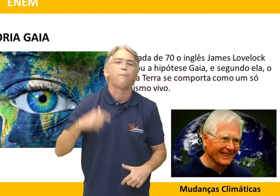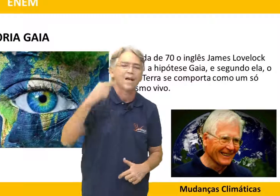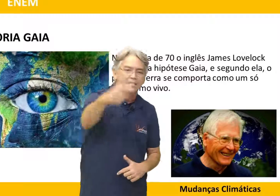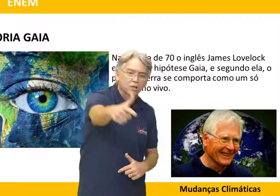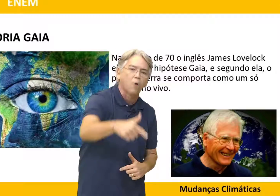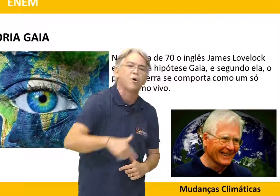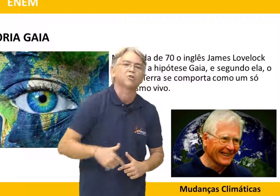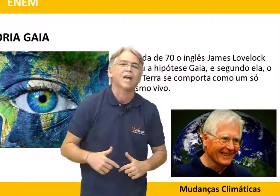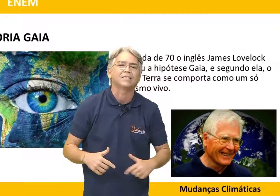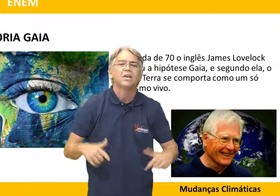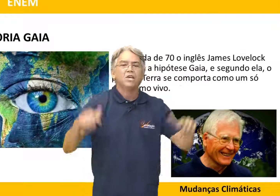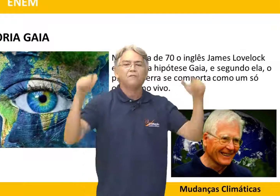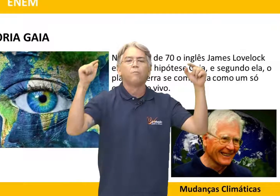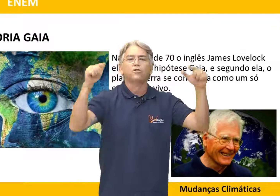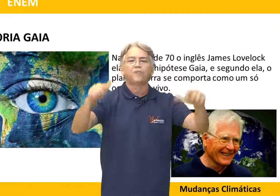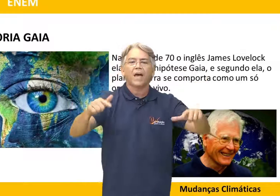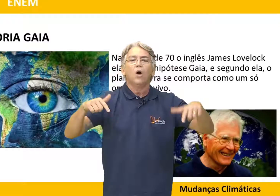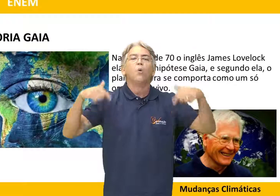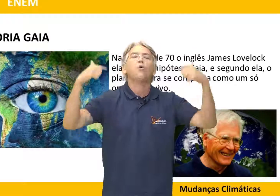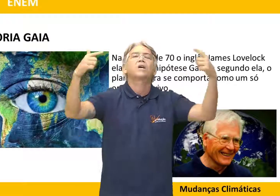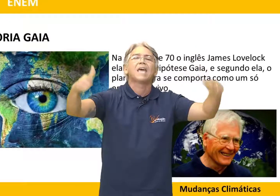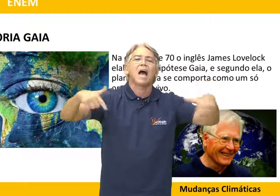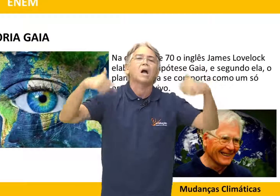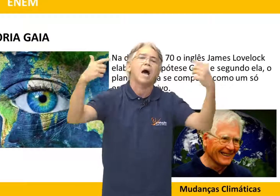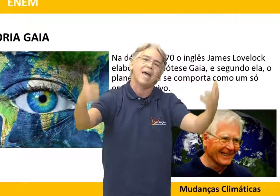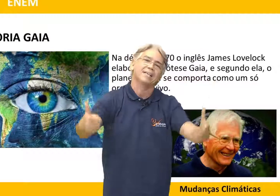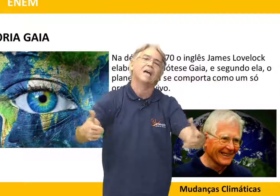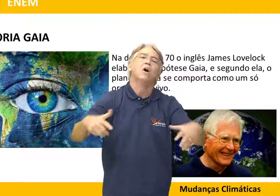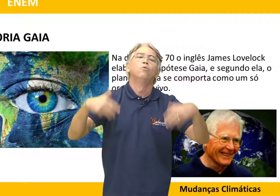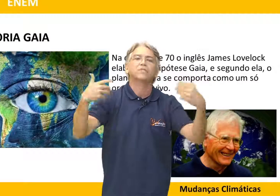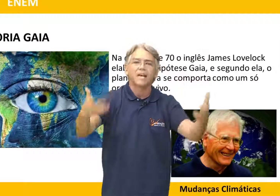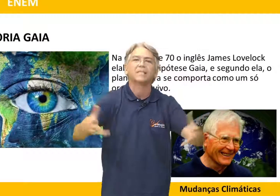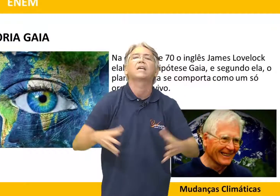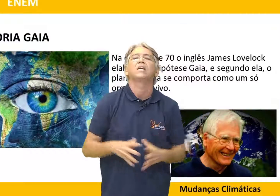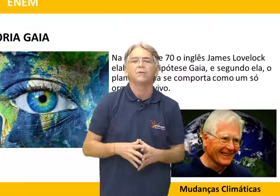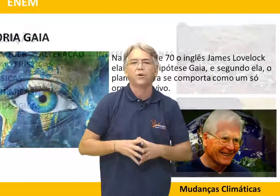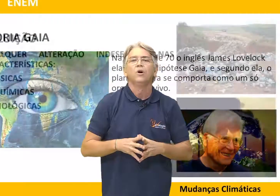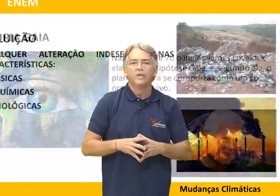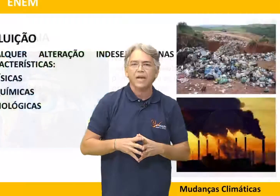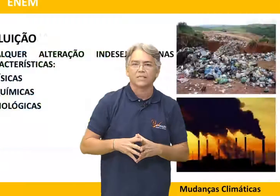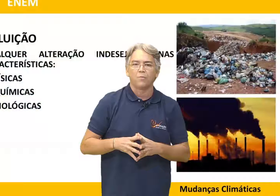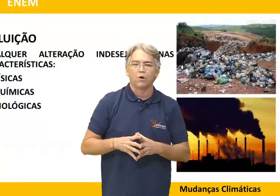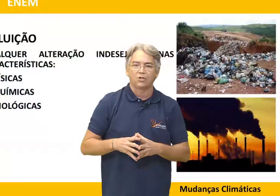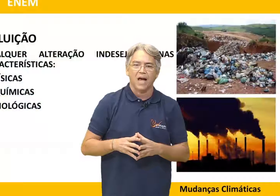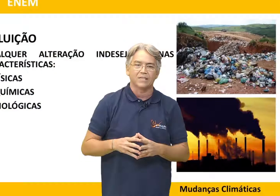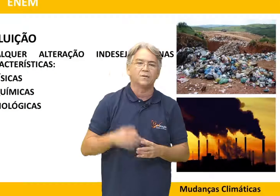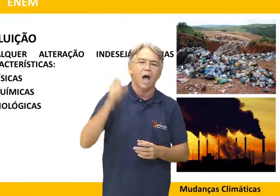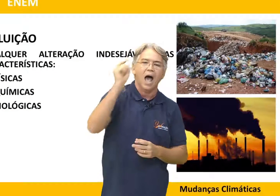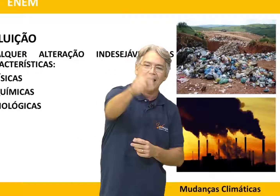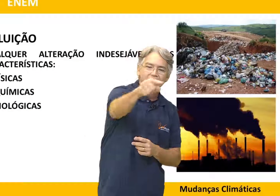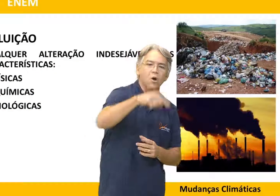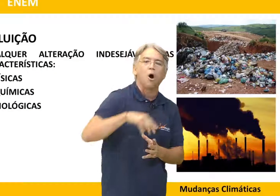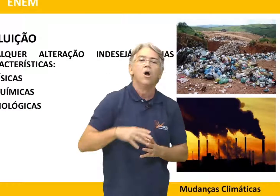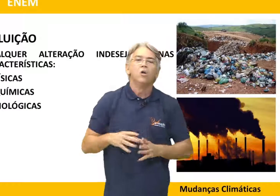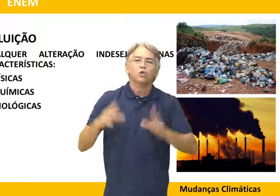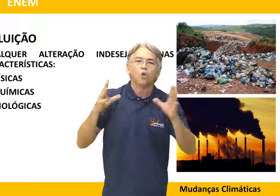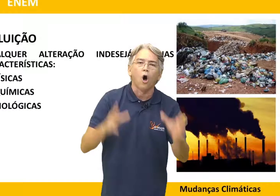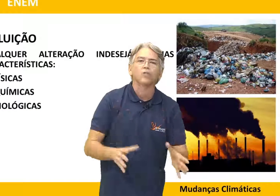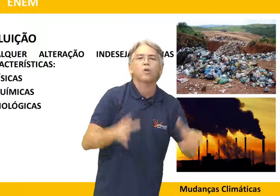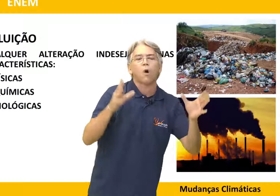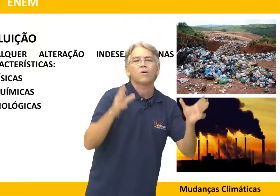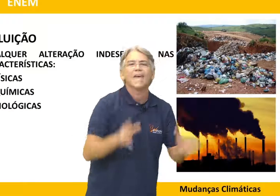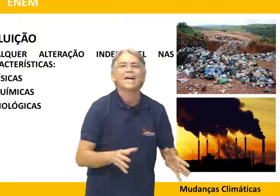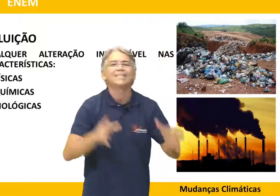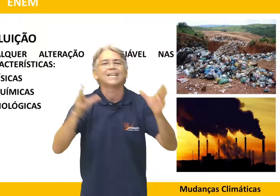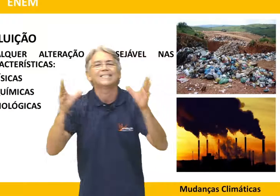comigo, passa da homeostase e vamos ver o que acarreta um desequilíbrio nessa homeostase. Aí,